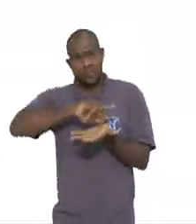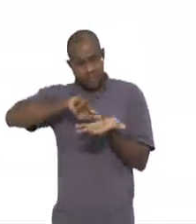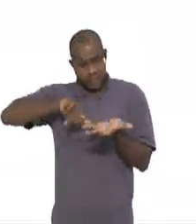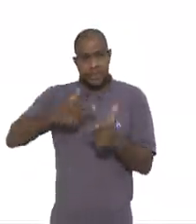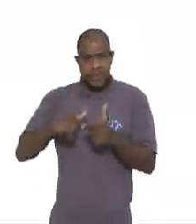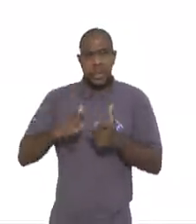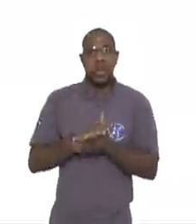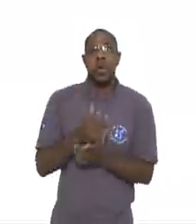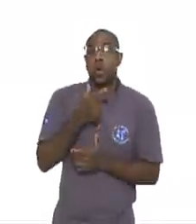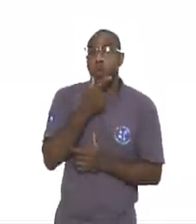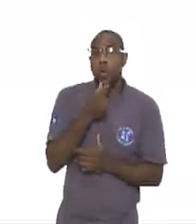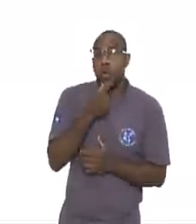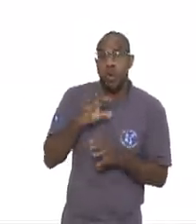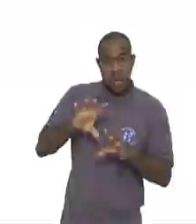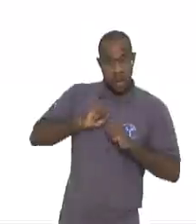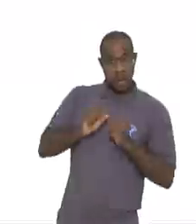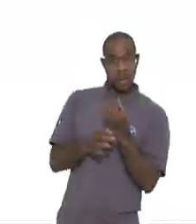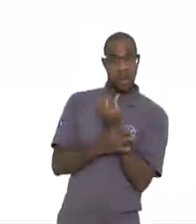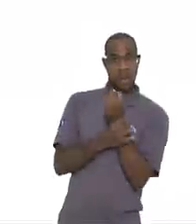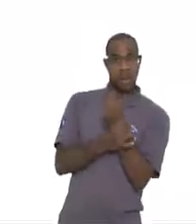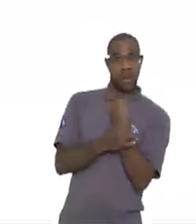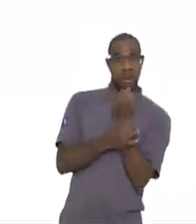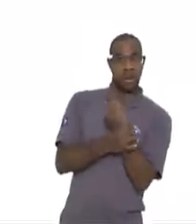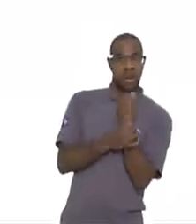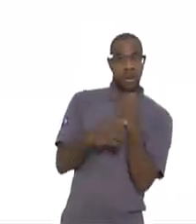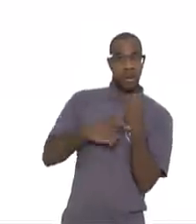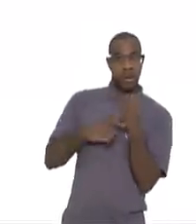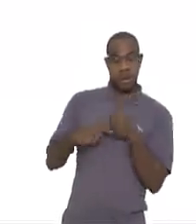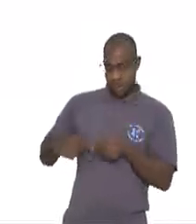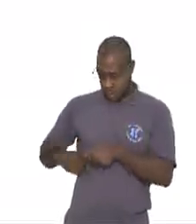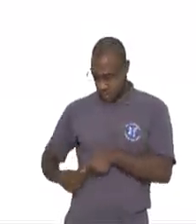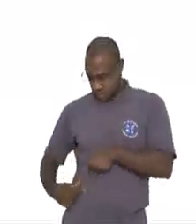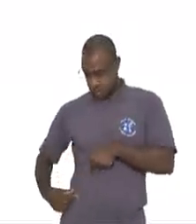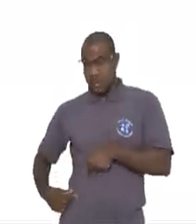O menino que recebeu a terapia tem, por exemplo, o fígado e o baço